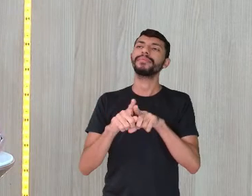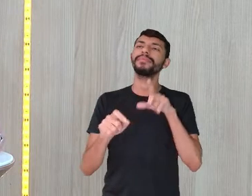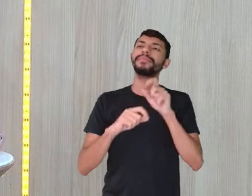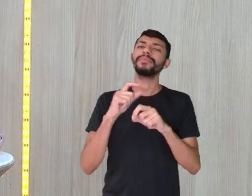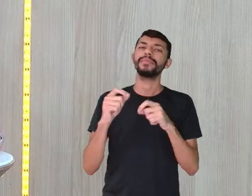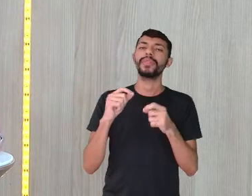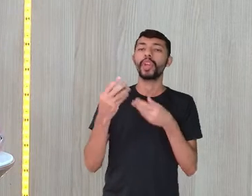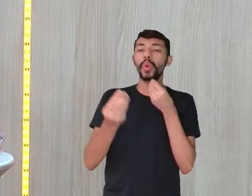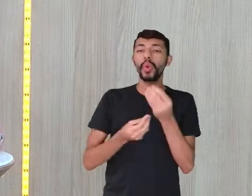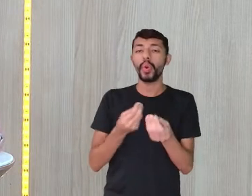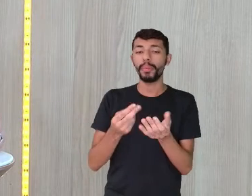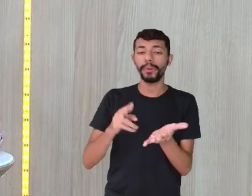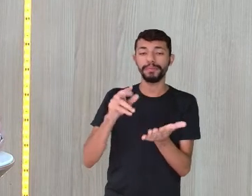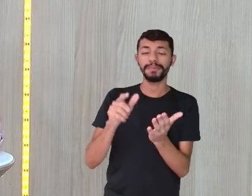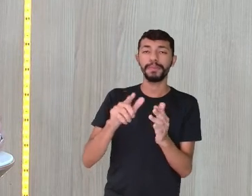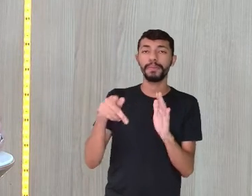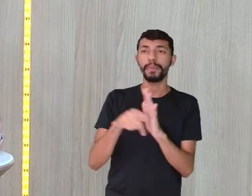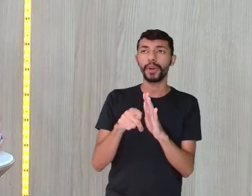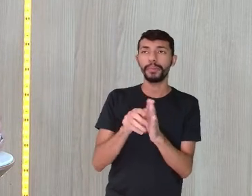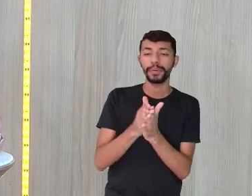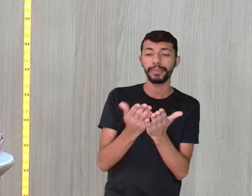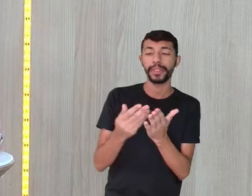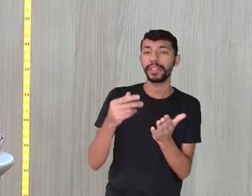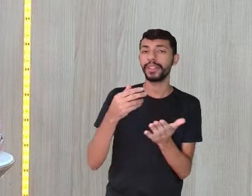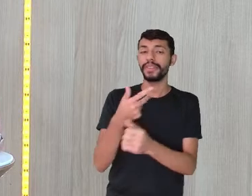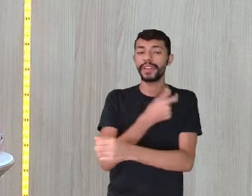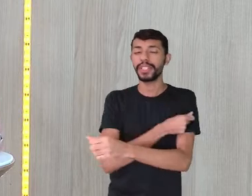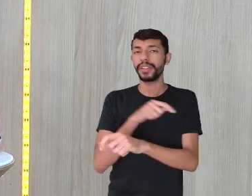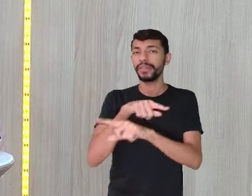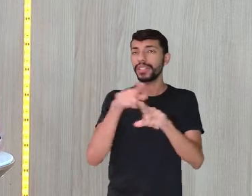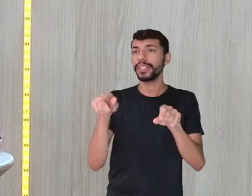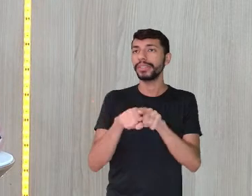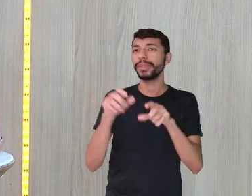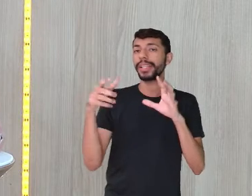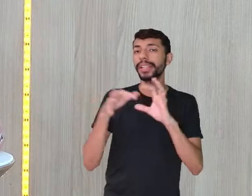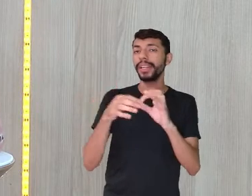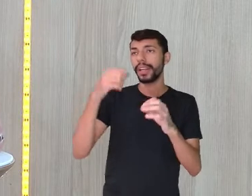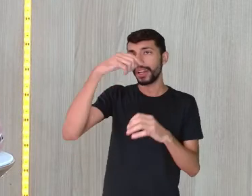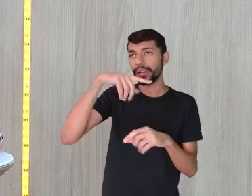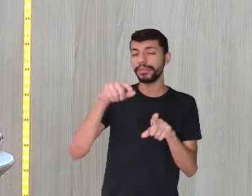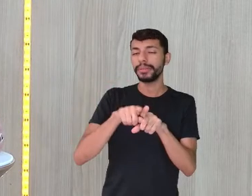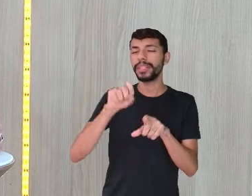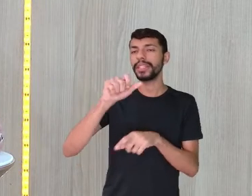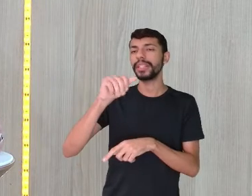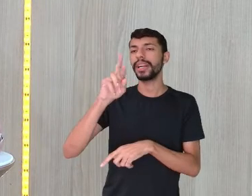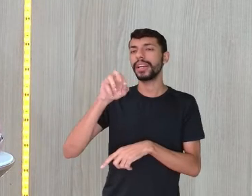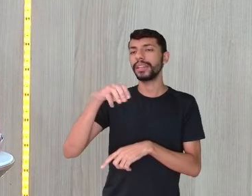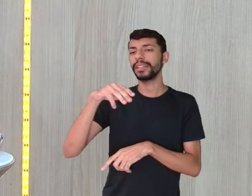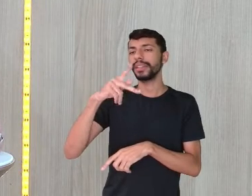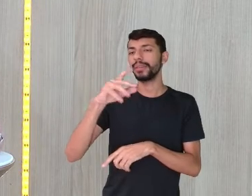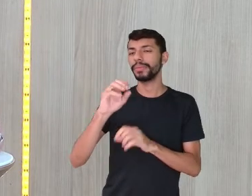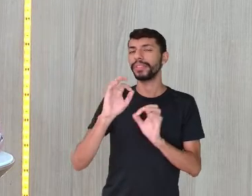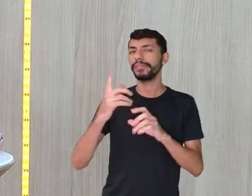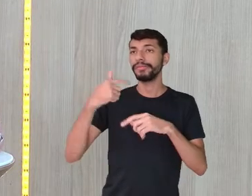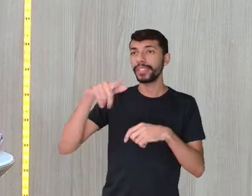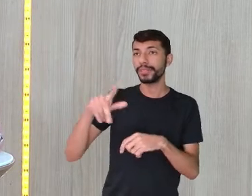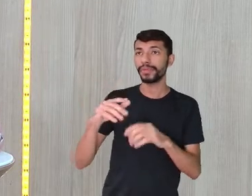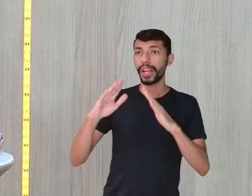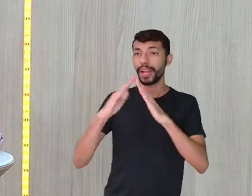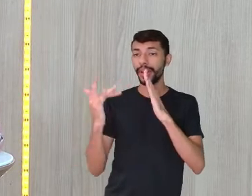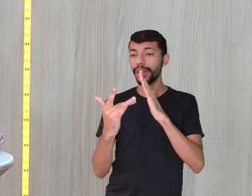cartão de vacina de vocês em relação também à gripe e o sarampo. Então, vai lá no postinho, pega a informação e